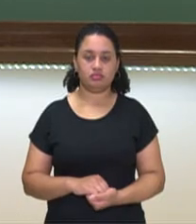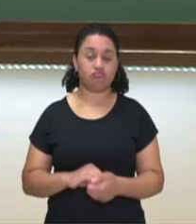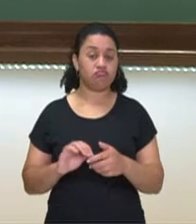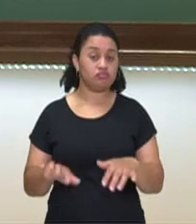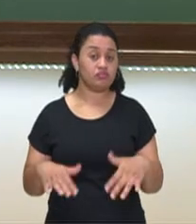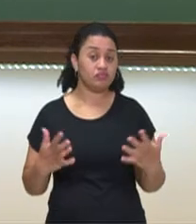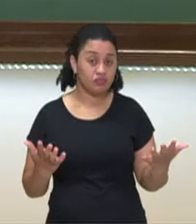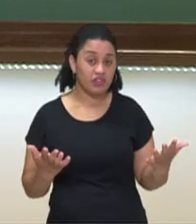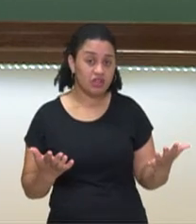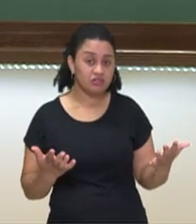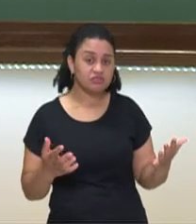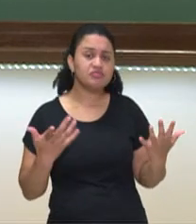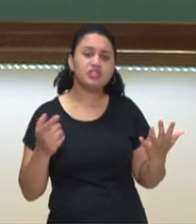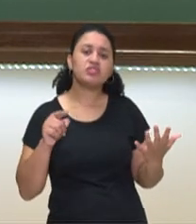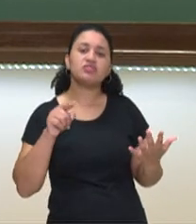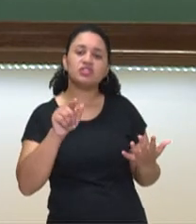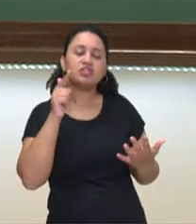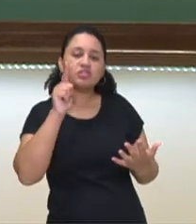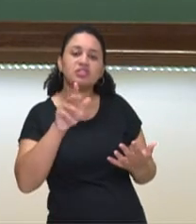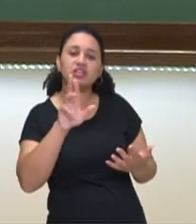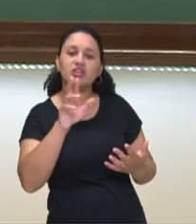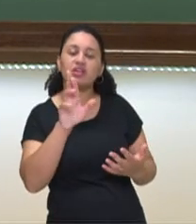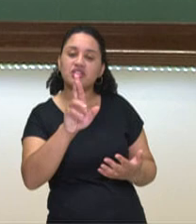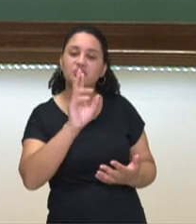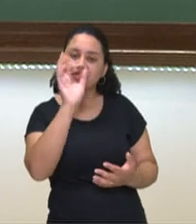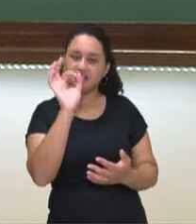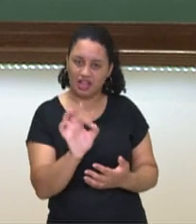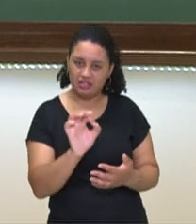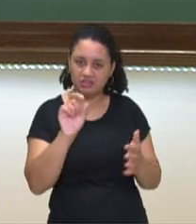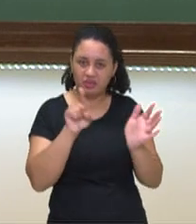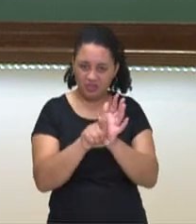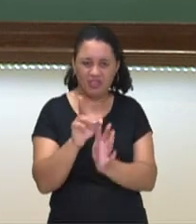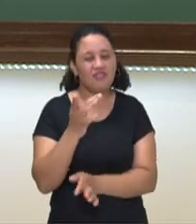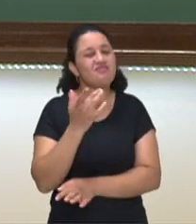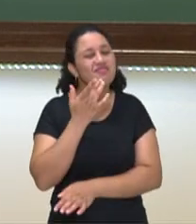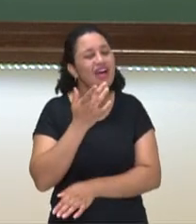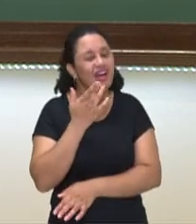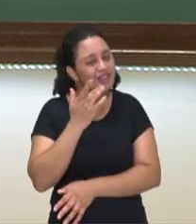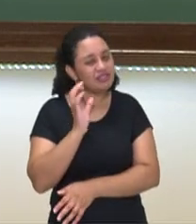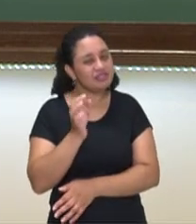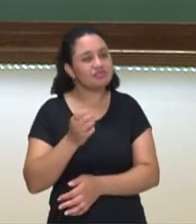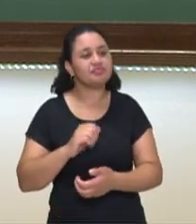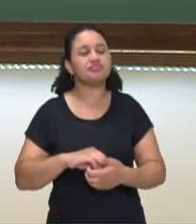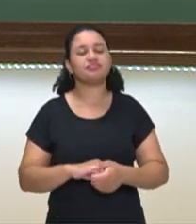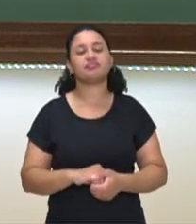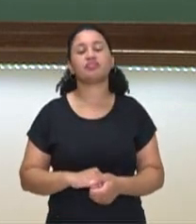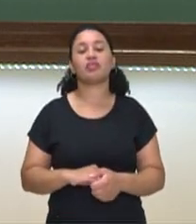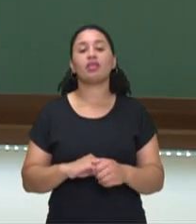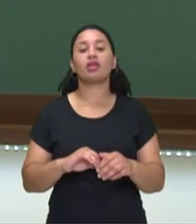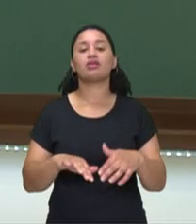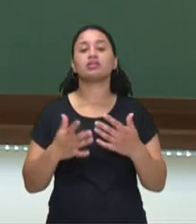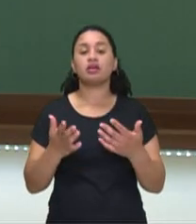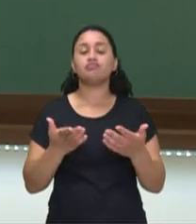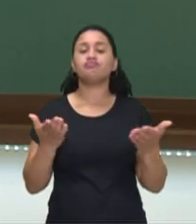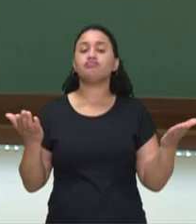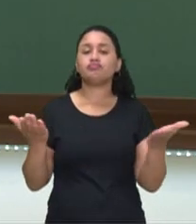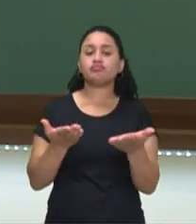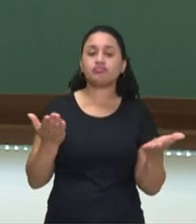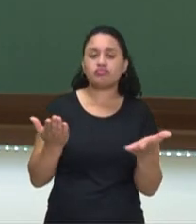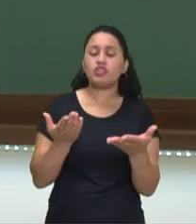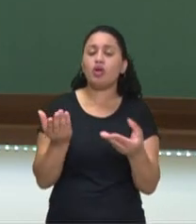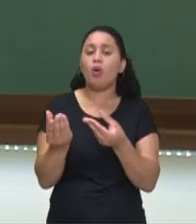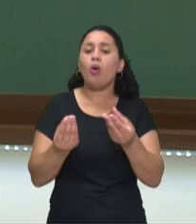E aí, será que você conseguiu acertar essa questão? Estava fácil, não é mesmo? Então, na